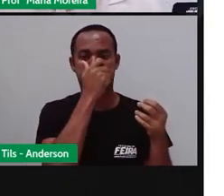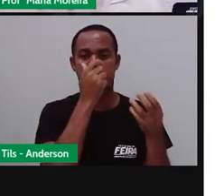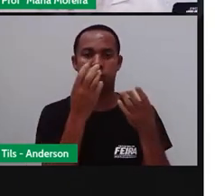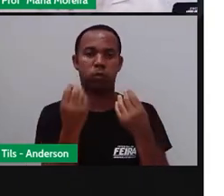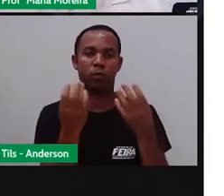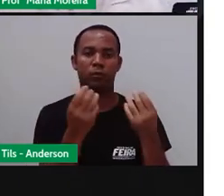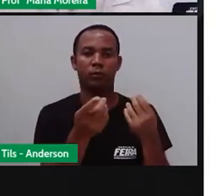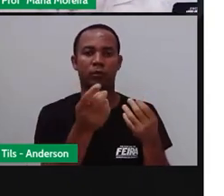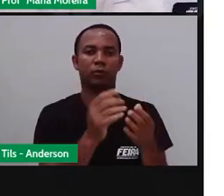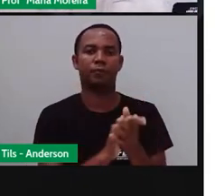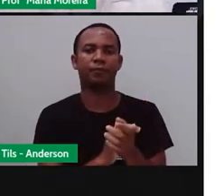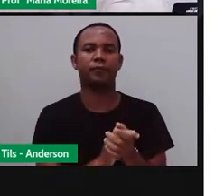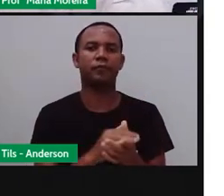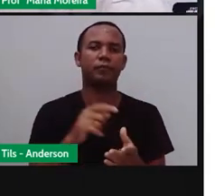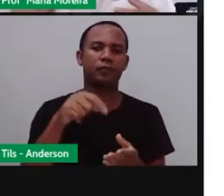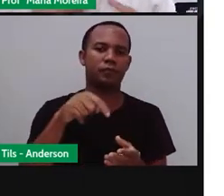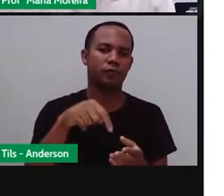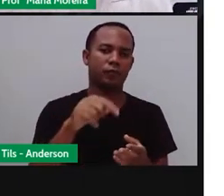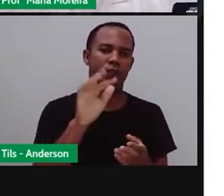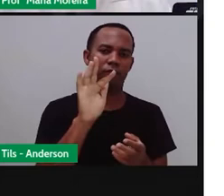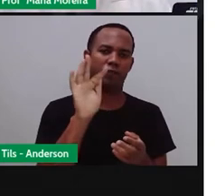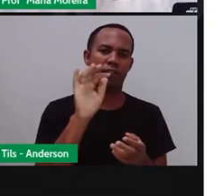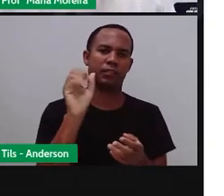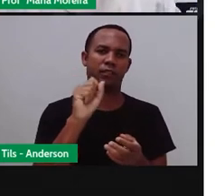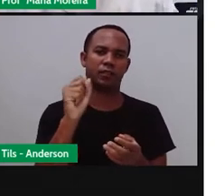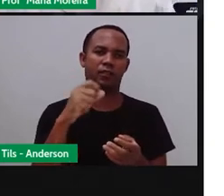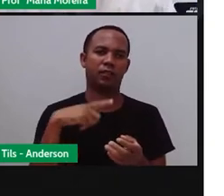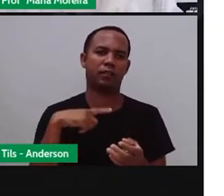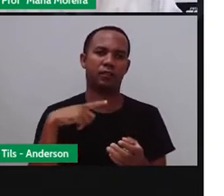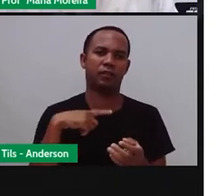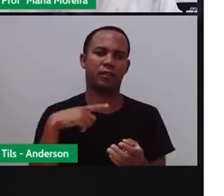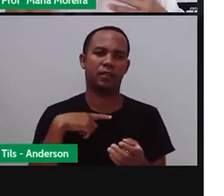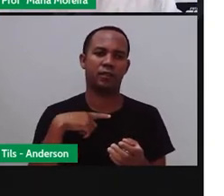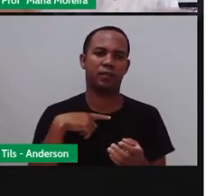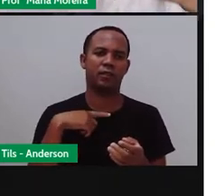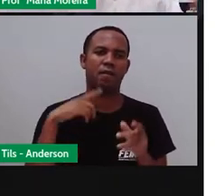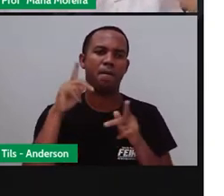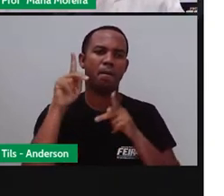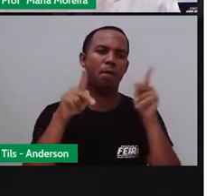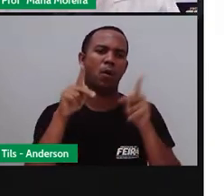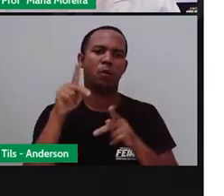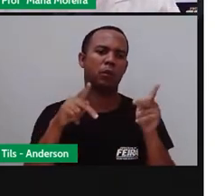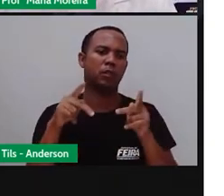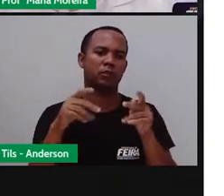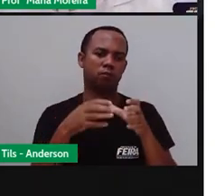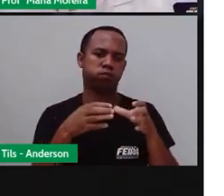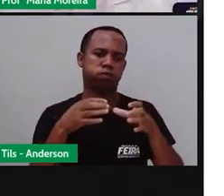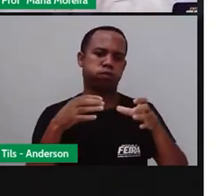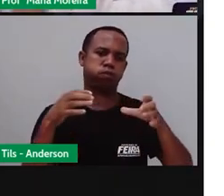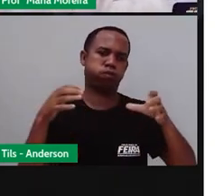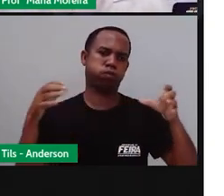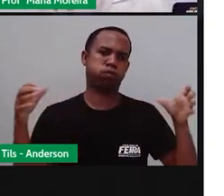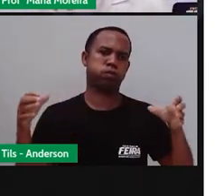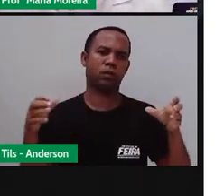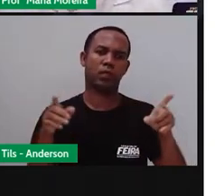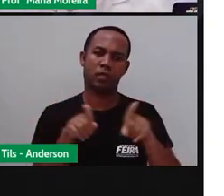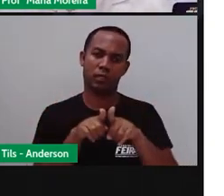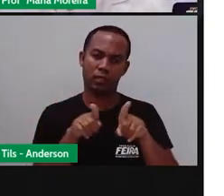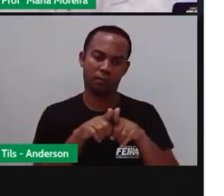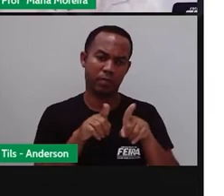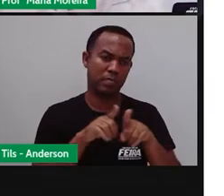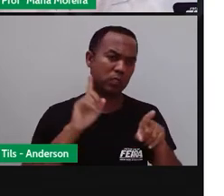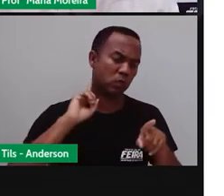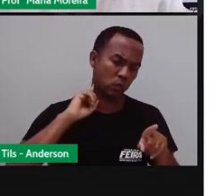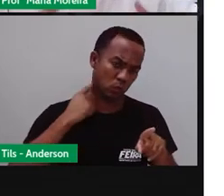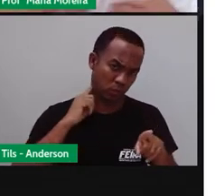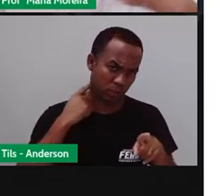lixo. Então, aqui em Feira de Santana existia uma população, e essa população ela foi crescendo, crescendo, crescendo, e obviamente a produção do lixo